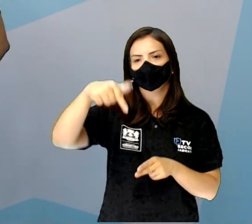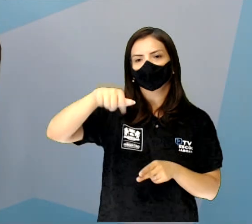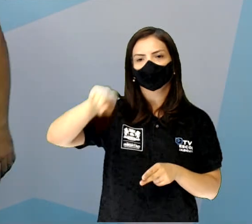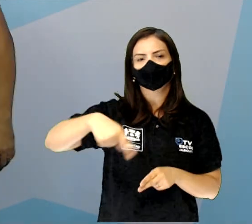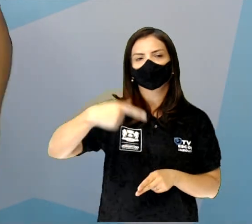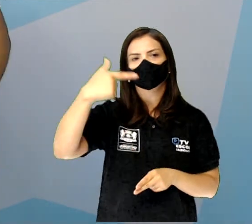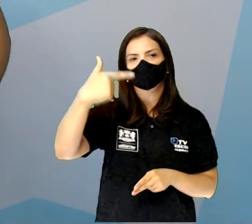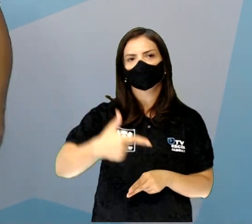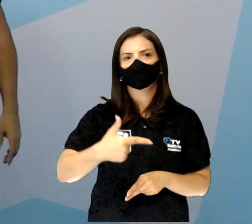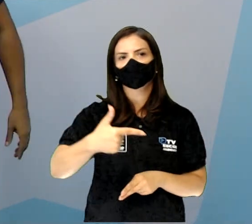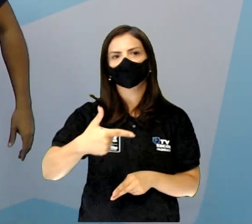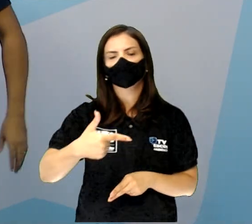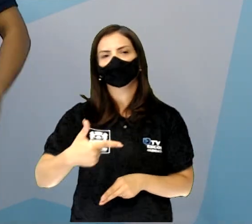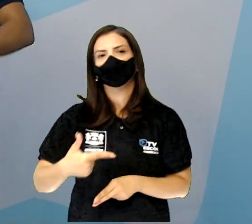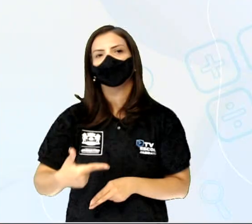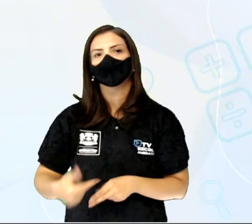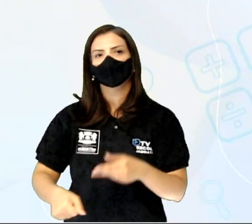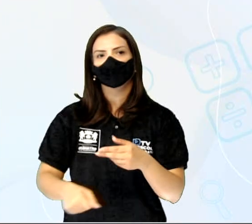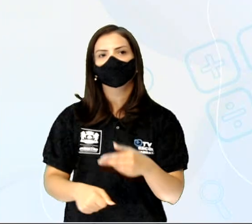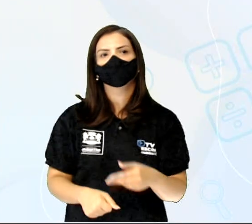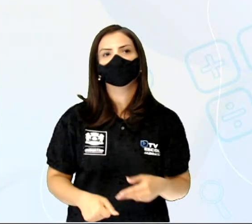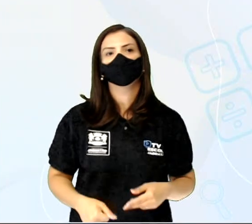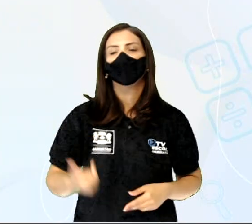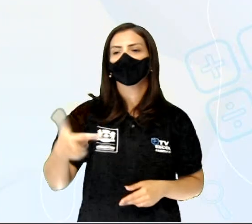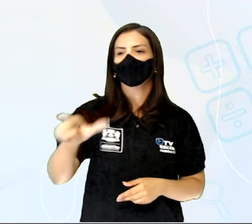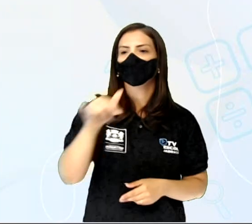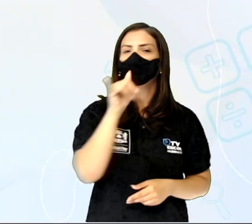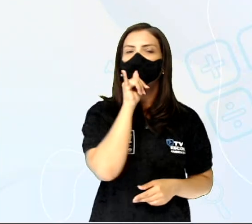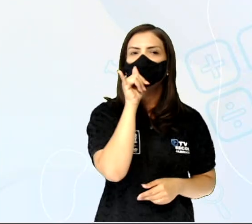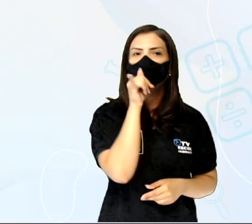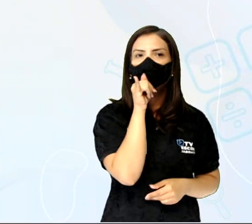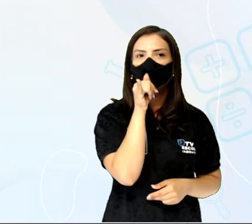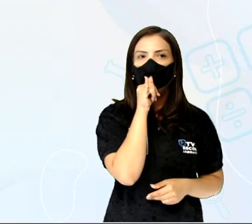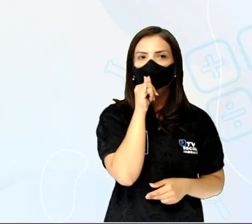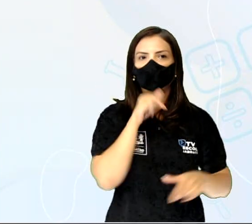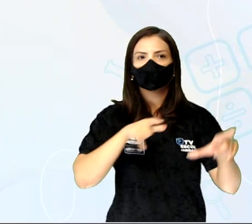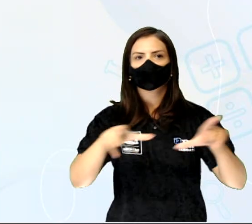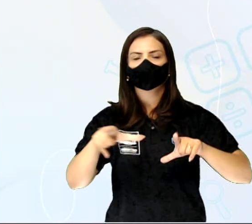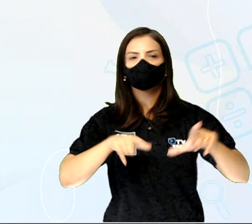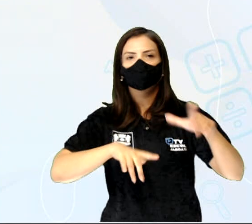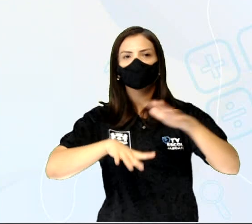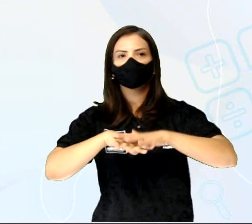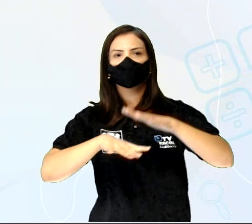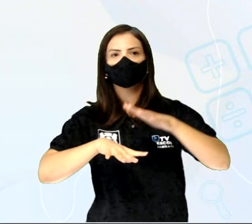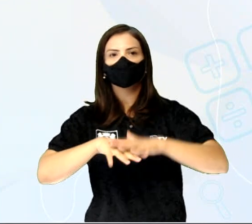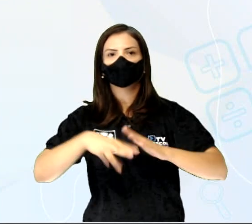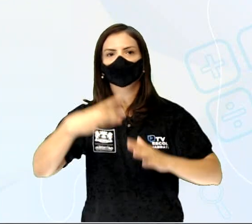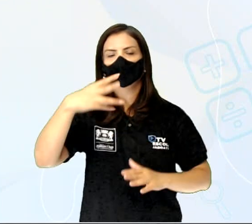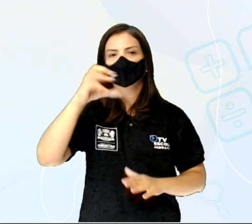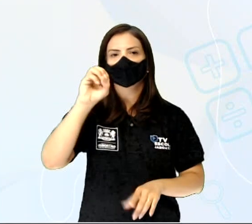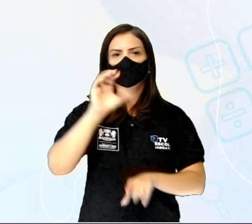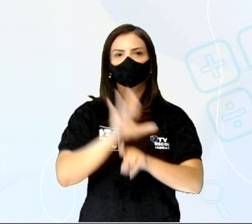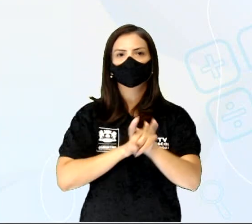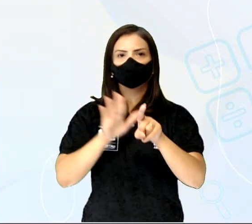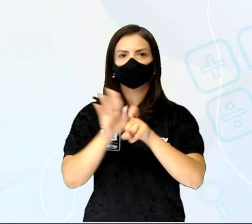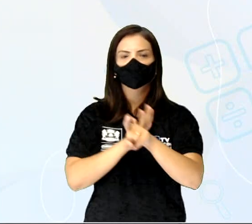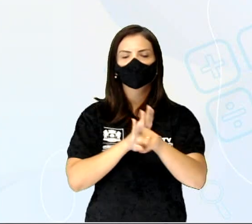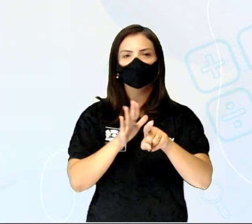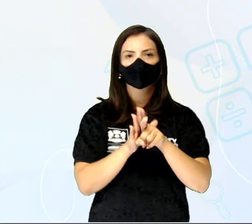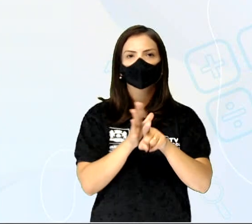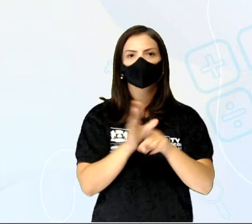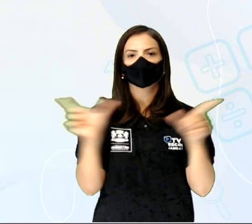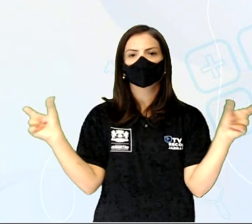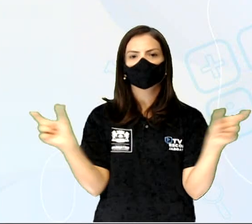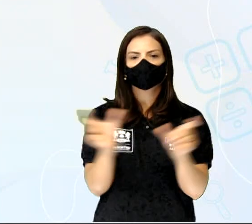certo? Vamos ver aqui mais um exemplo. Um trabalho de matemática tem 30 questões de aritmética